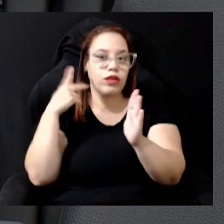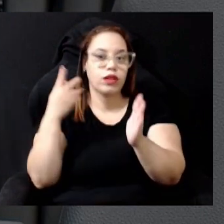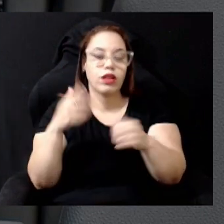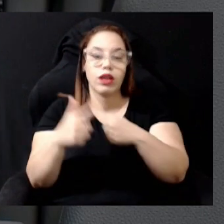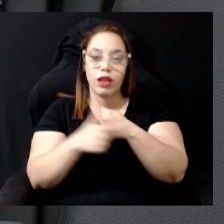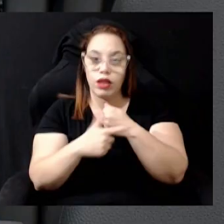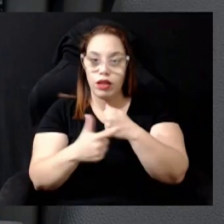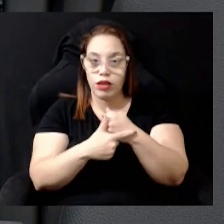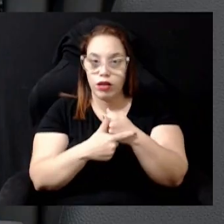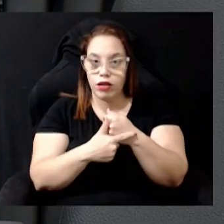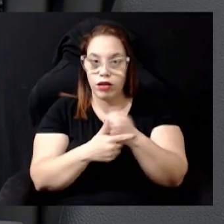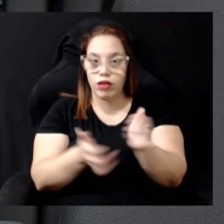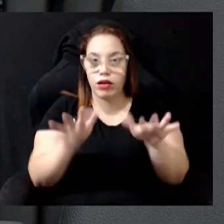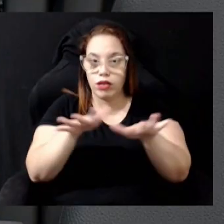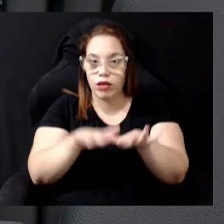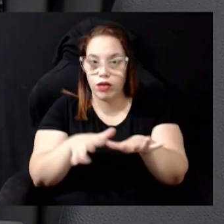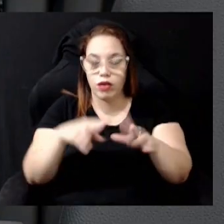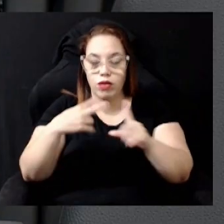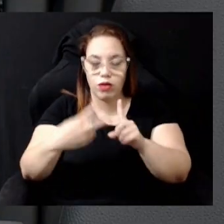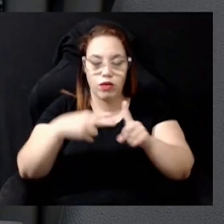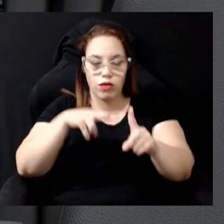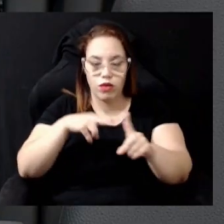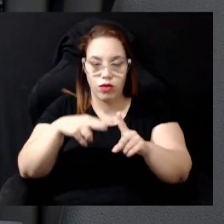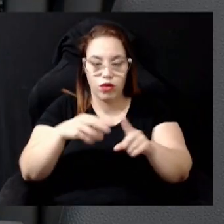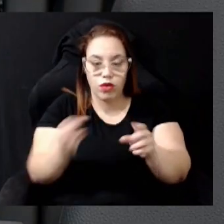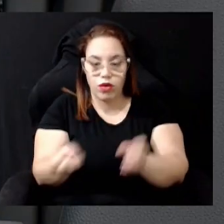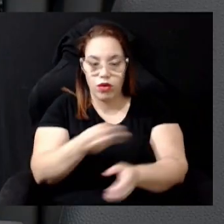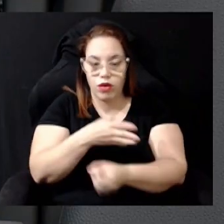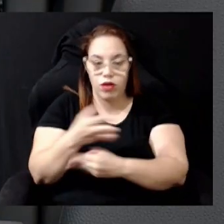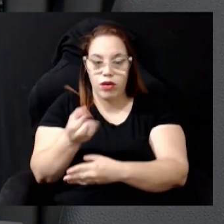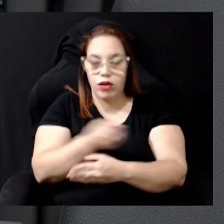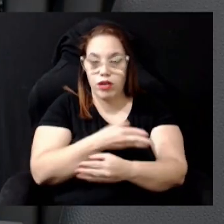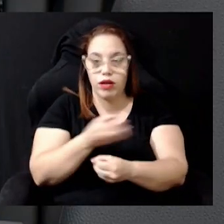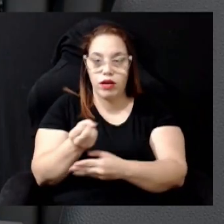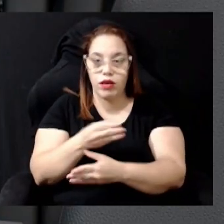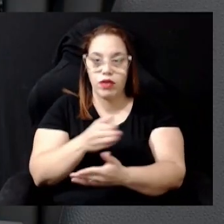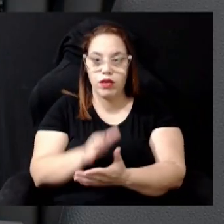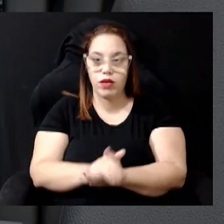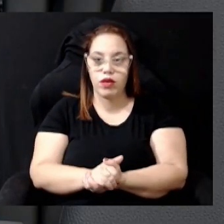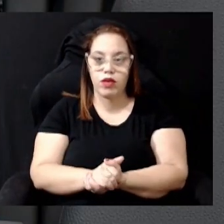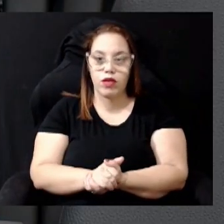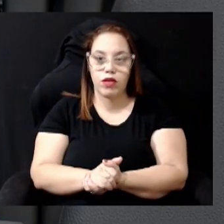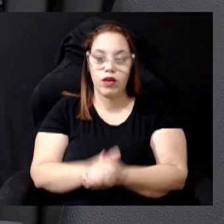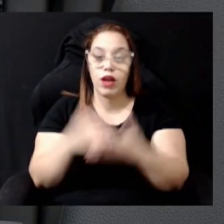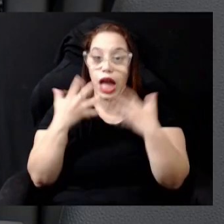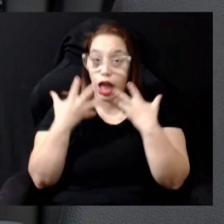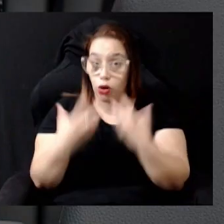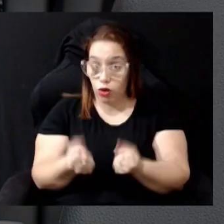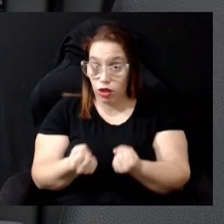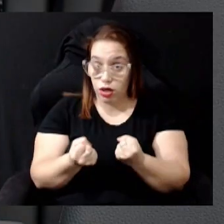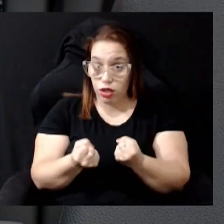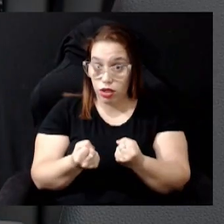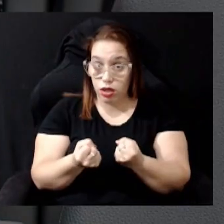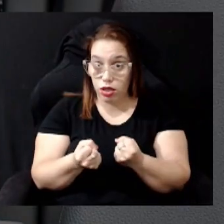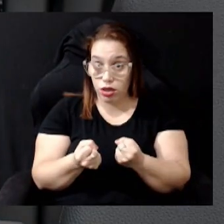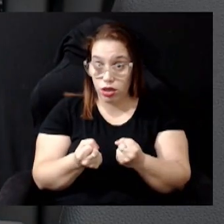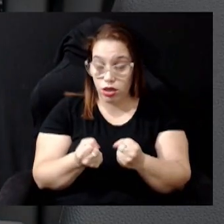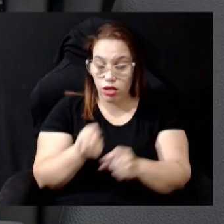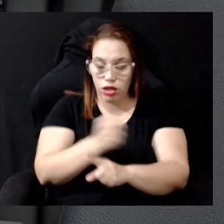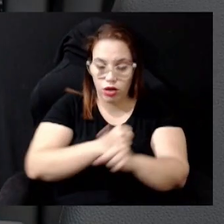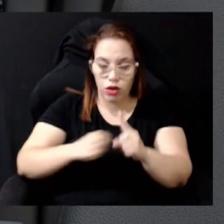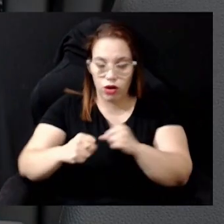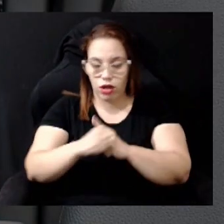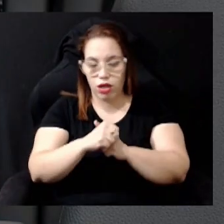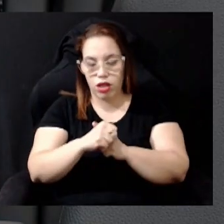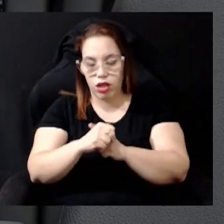ponto de vista inovador, que é acolher a sociedade civil organizada. Nós